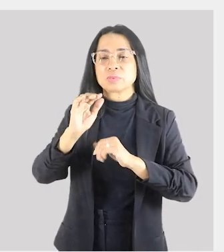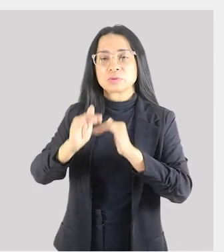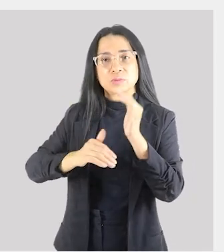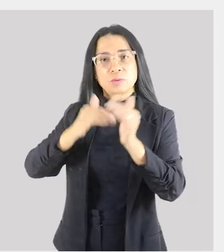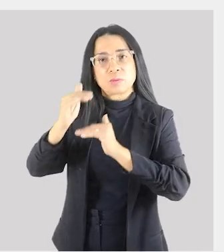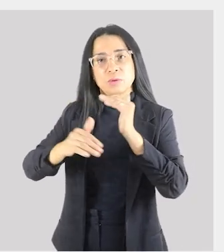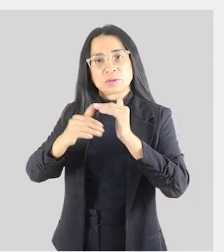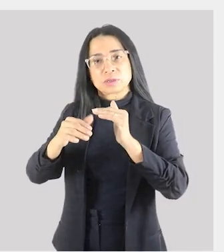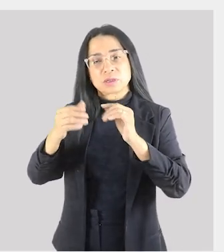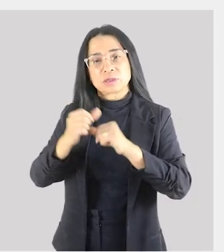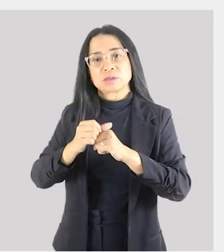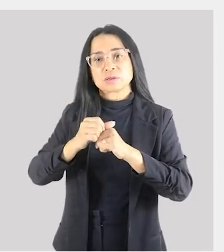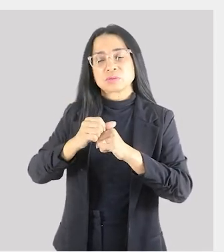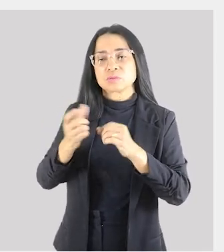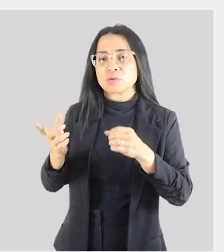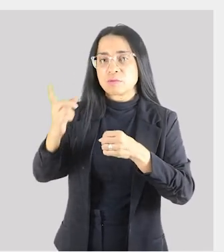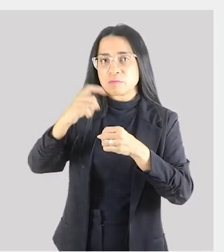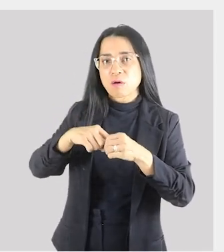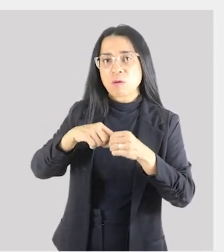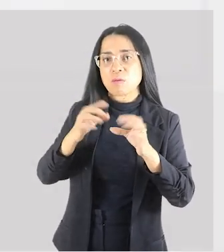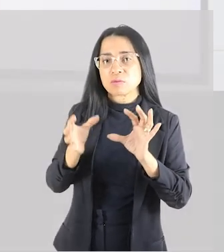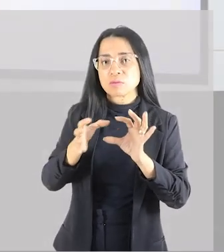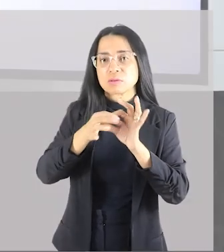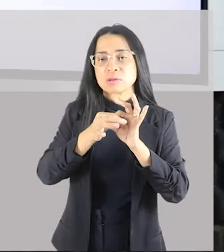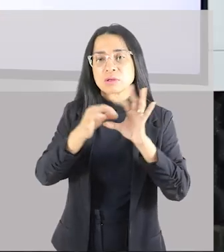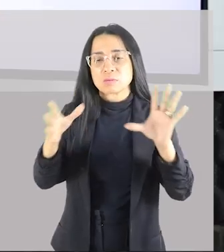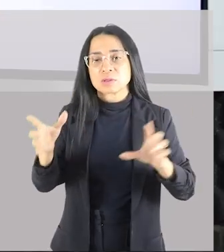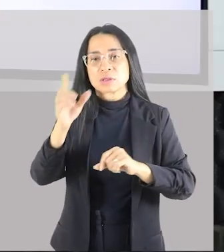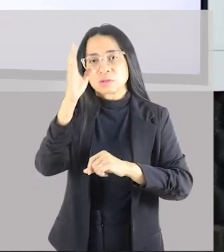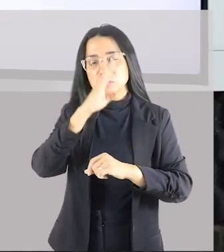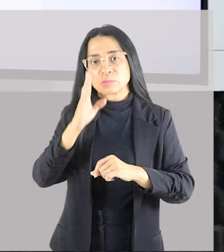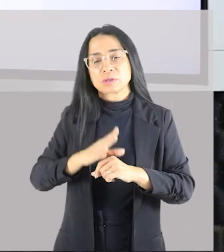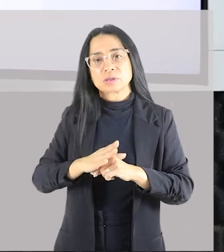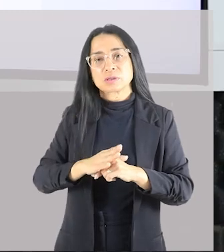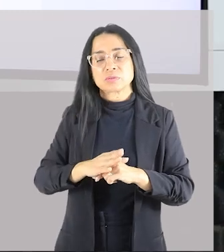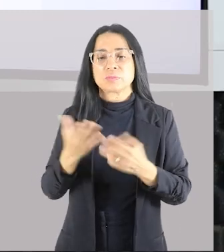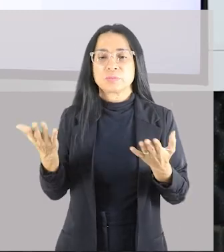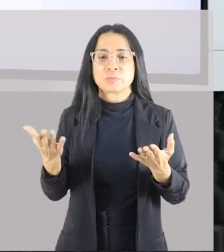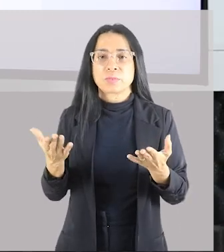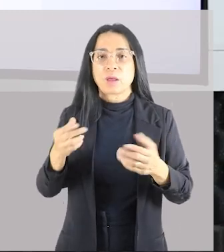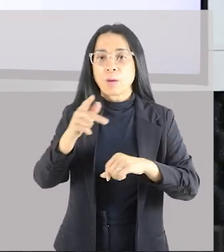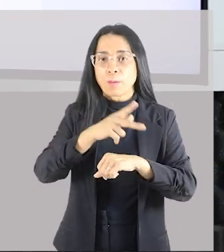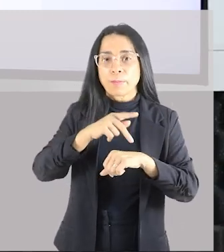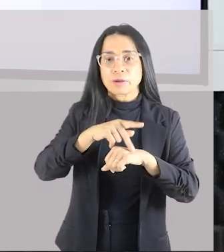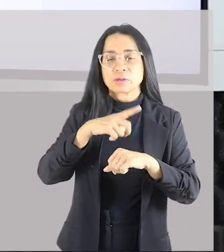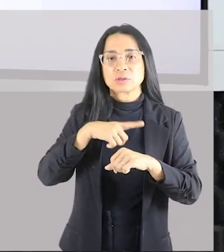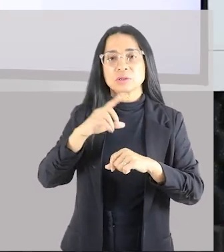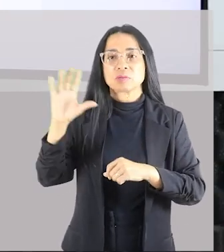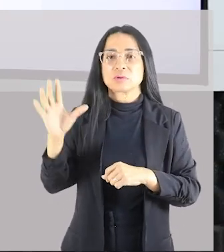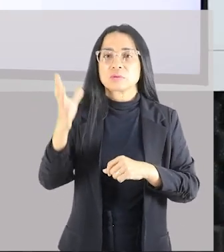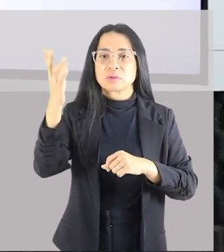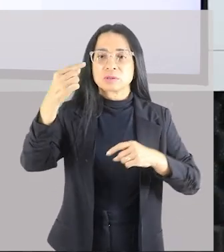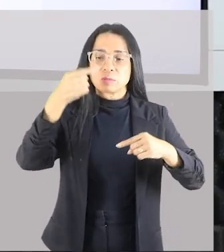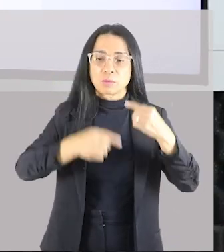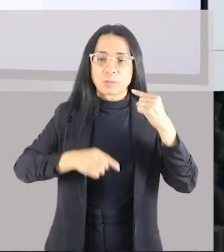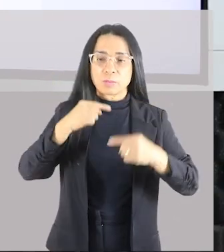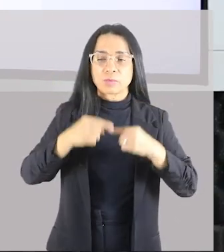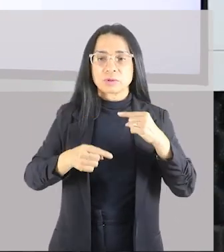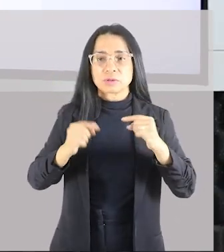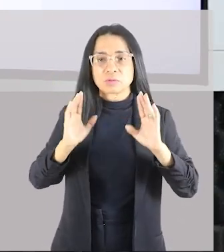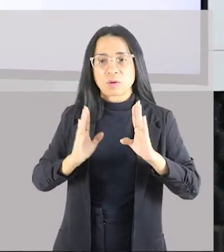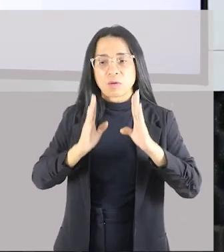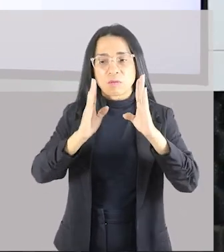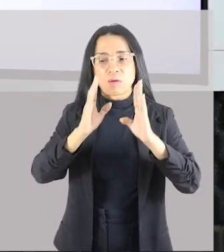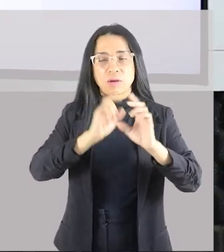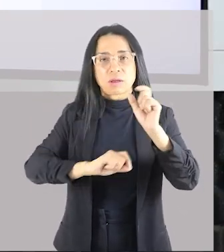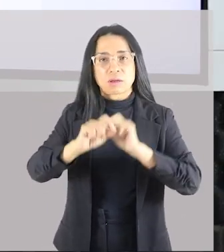do Brasil, que acontece em 1985. O país passava por uma situação política centrada